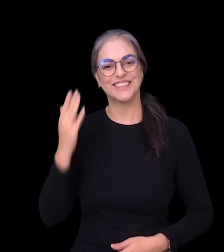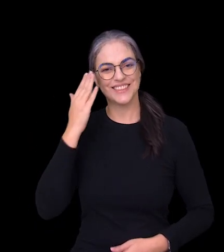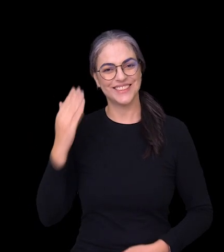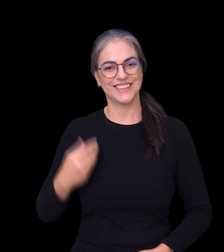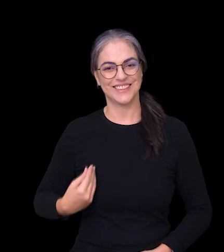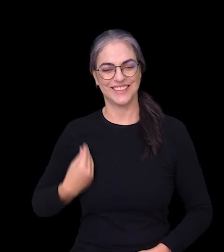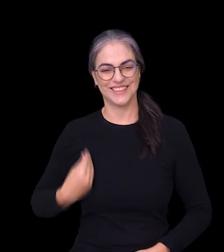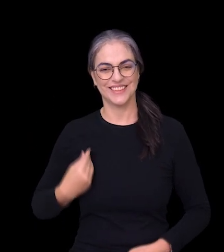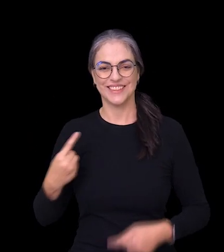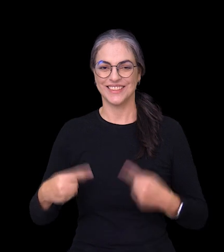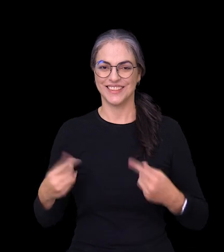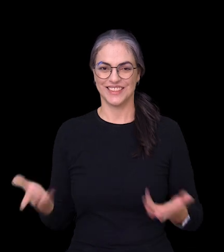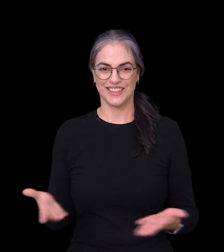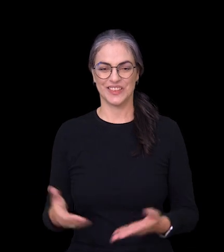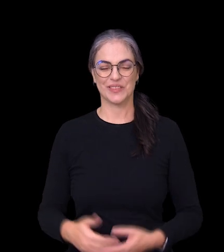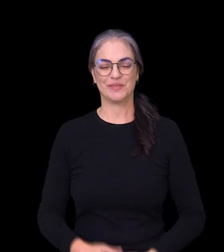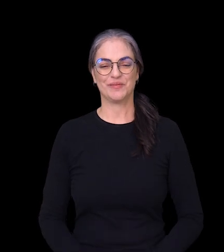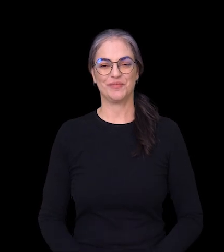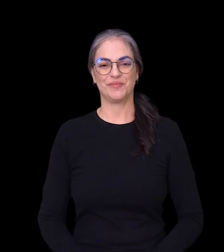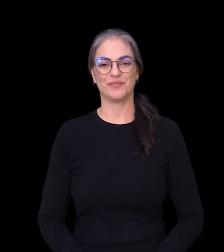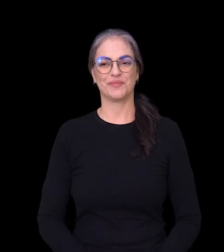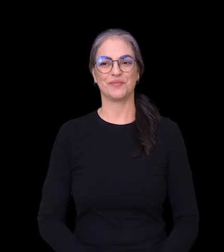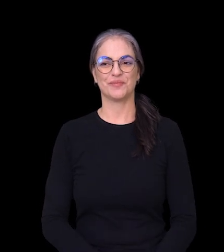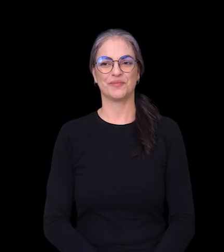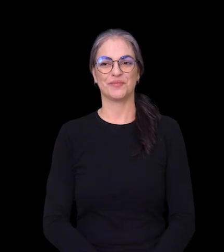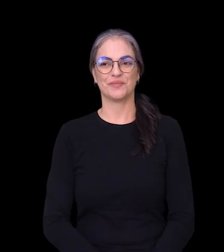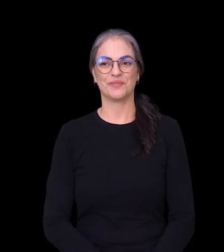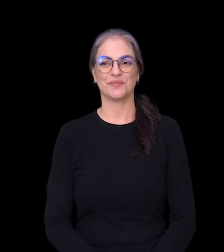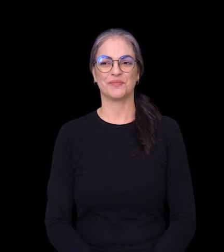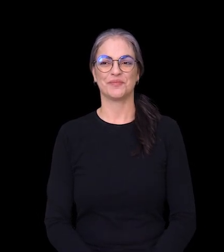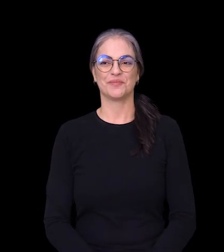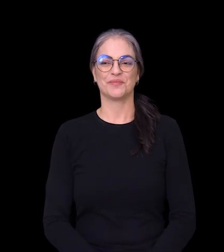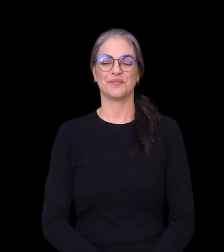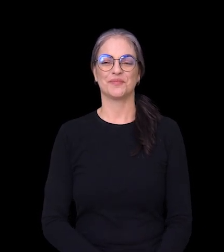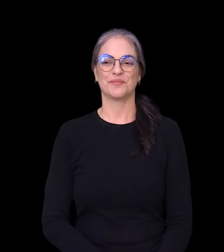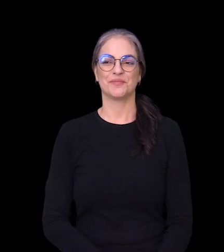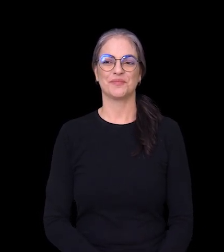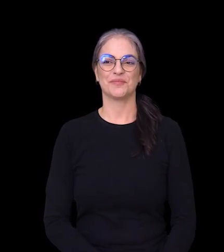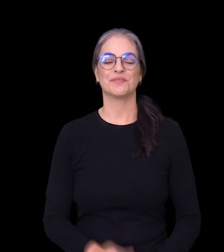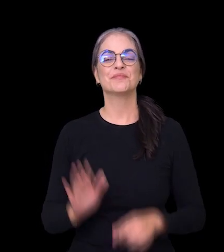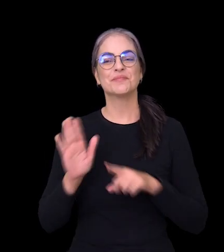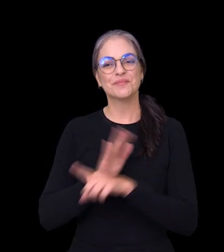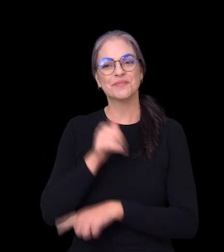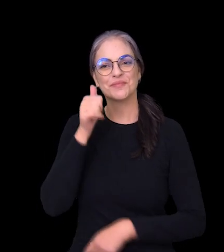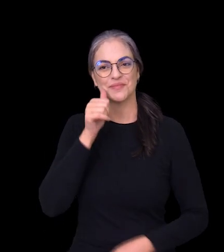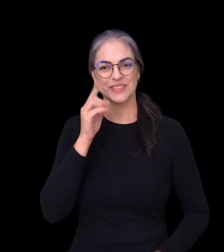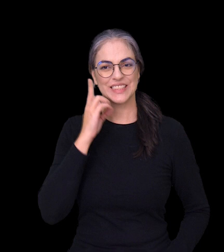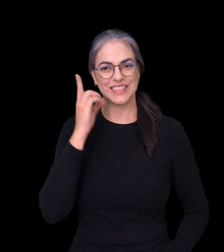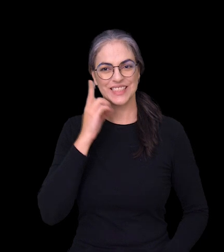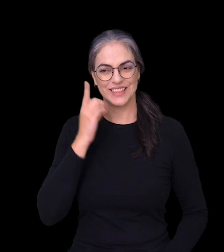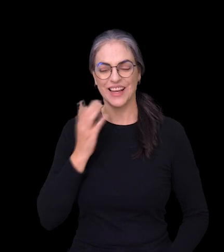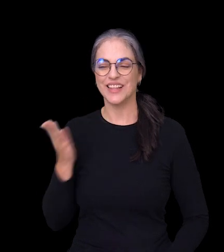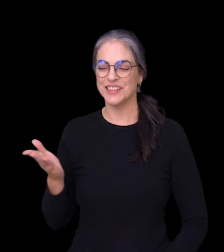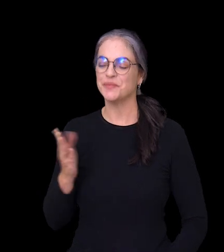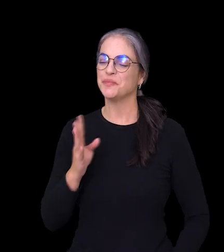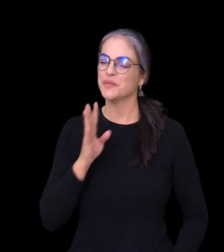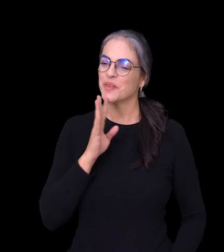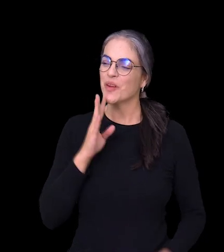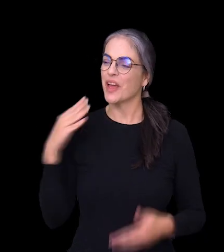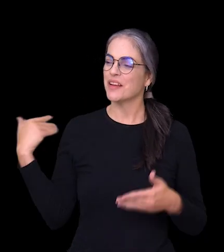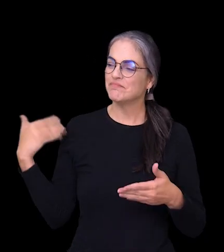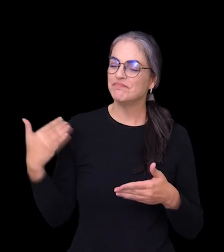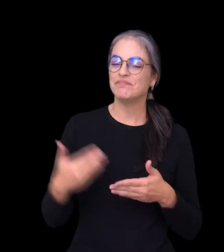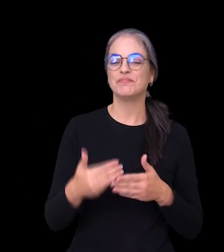esse tema aqui. Bom, gostaria de começar com a senhora, deputada, a senhora que acompanhou esse projeto de